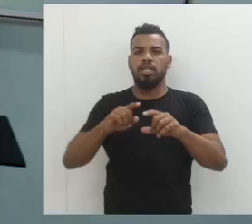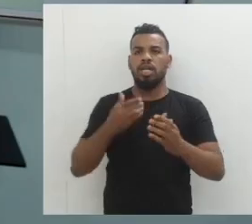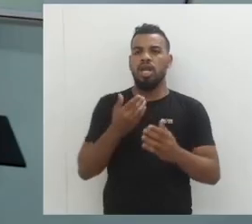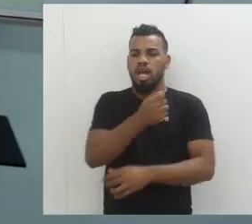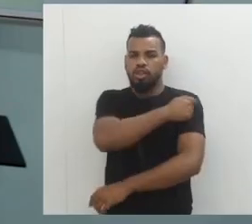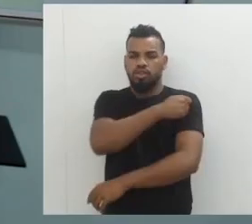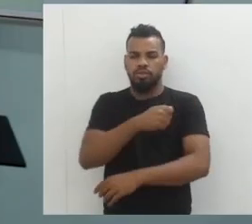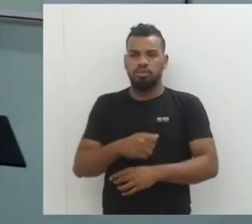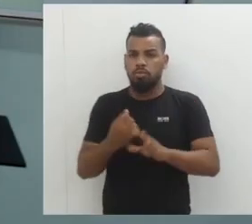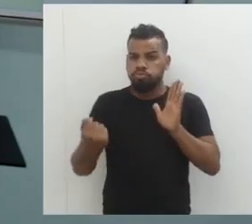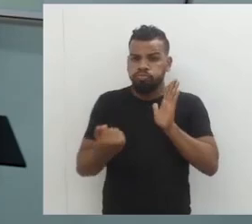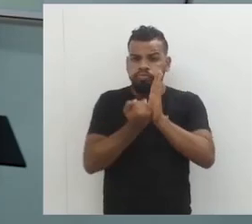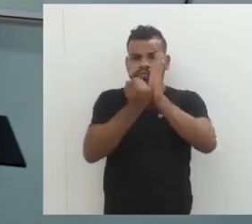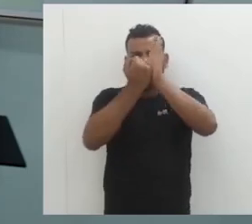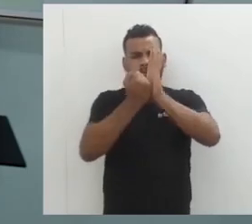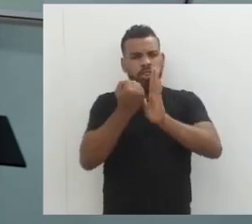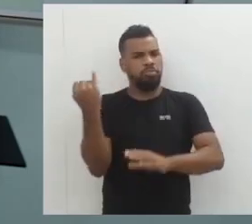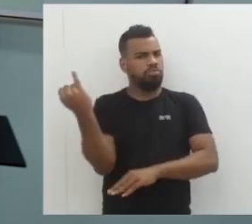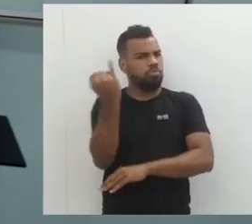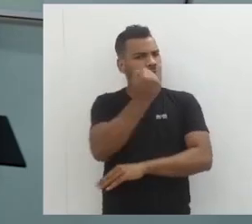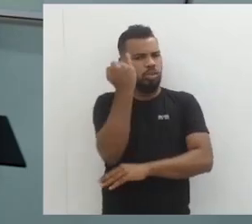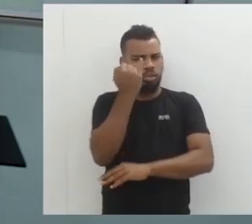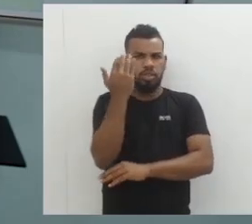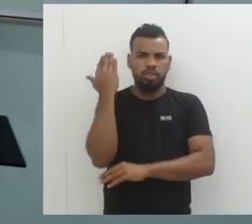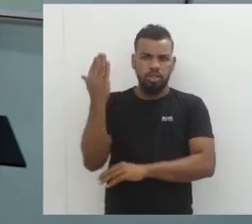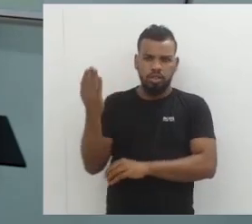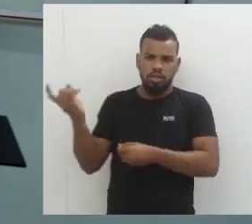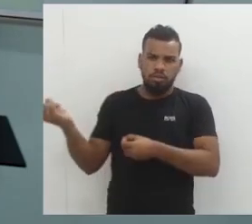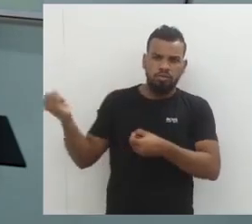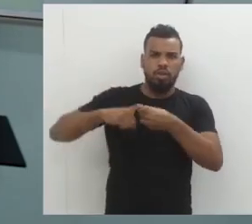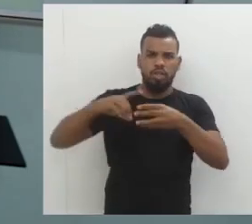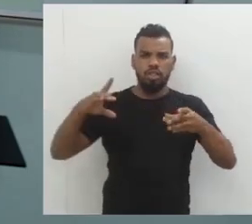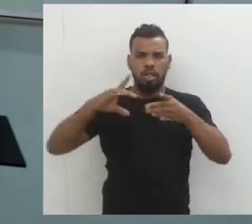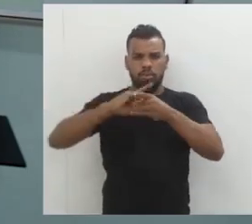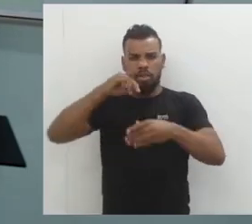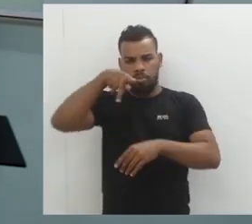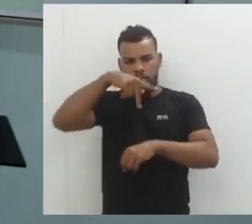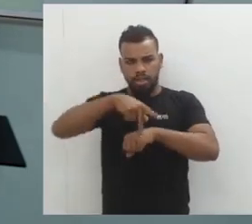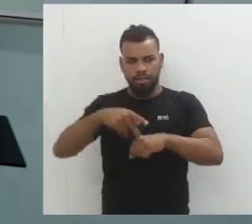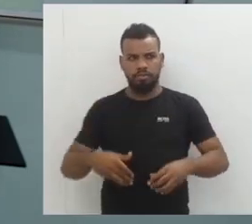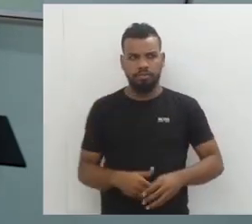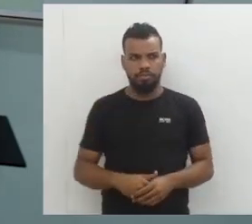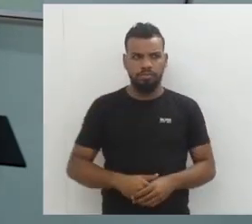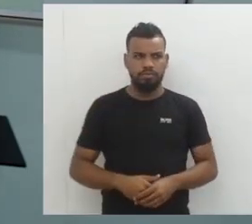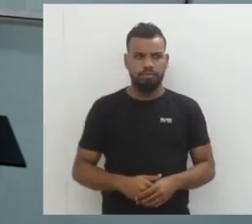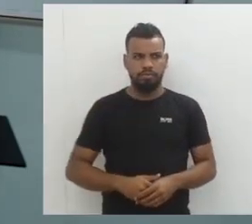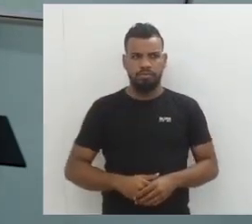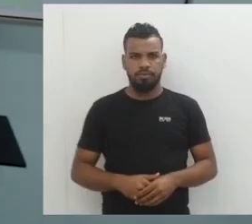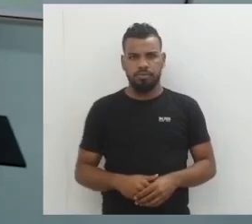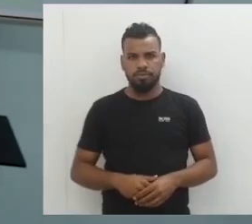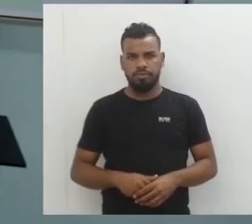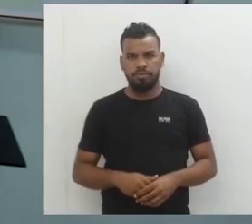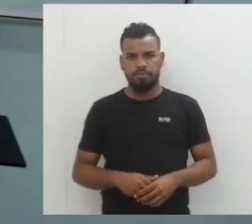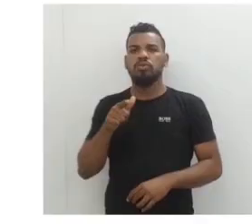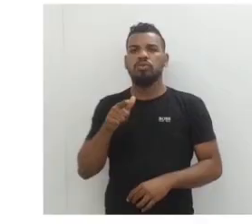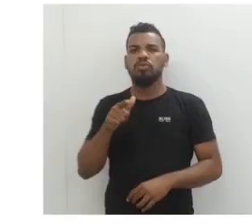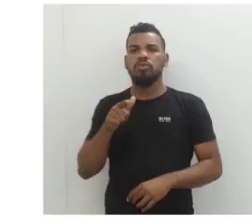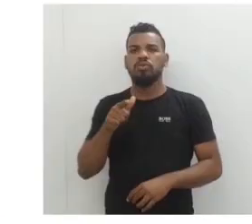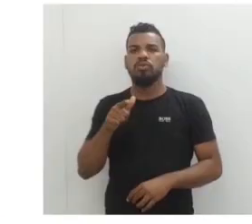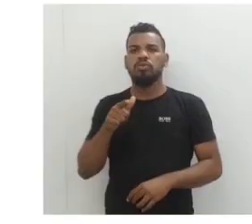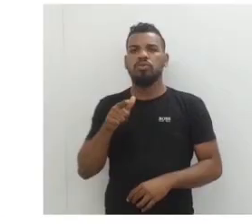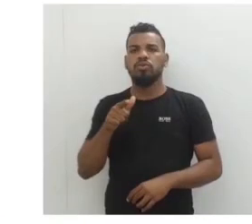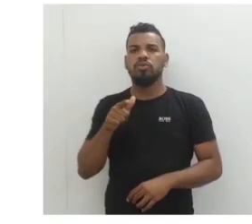marco muito importante para a redemocratização do país. Vamos ver a seguir.